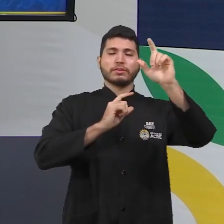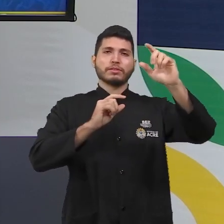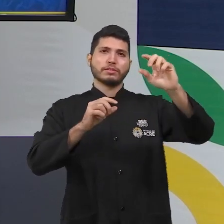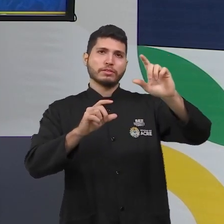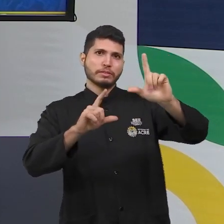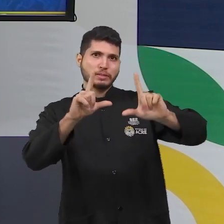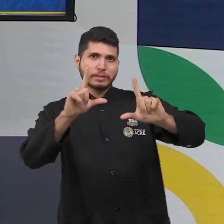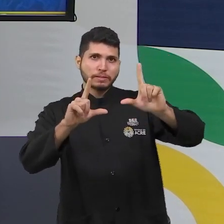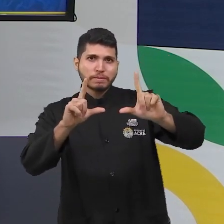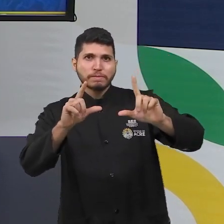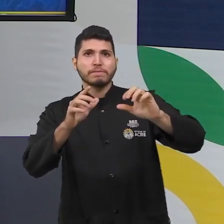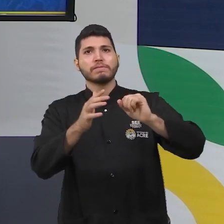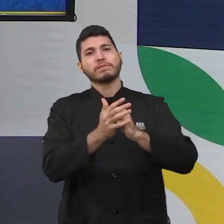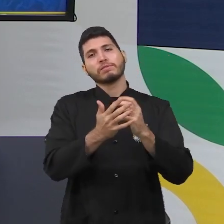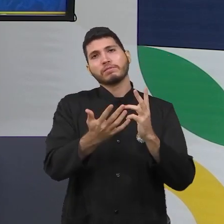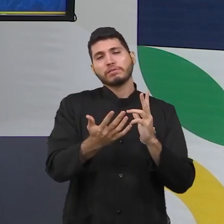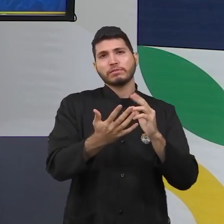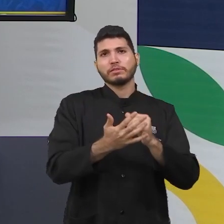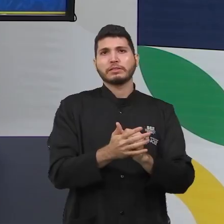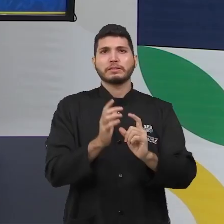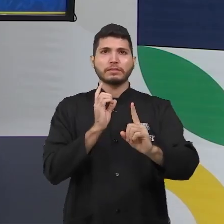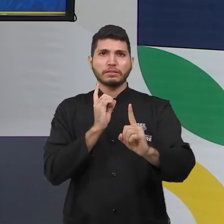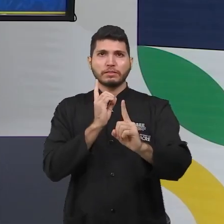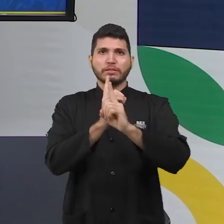também se vê. Eu espero ter